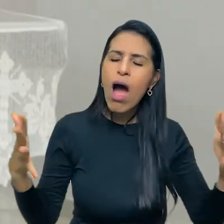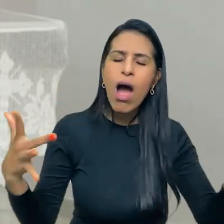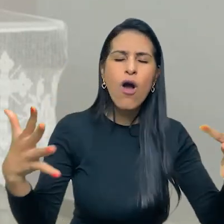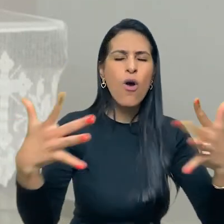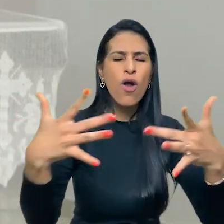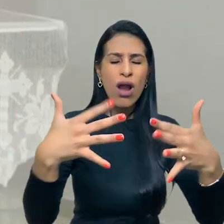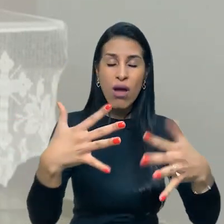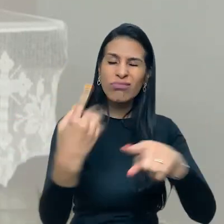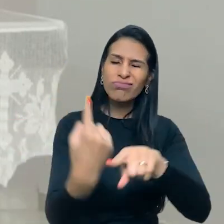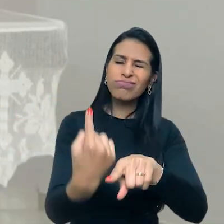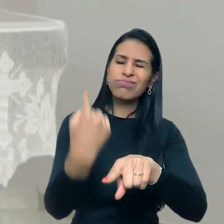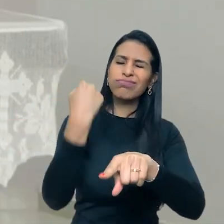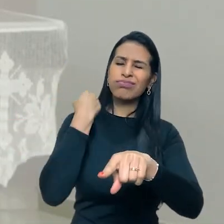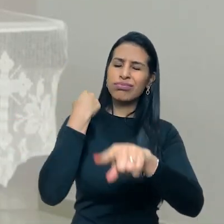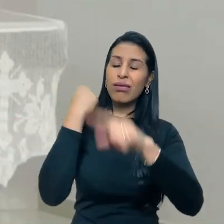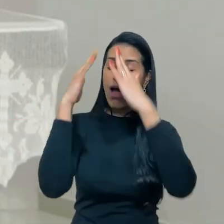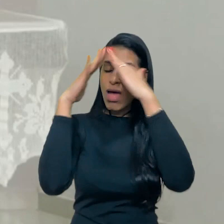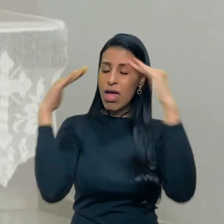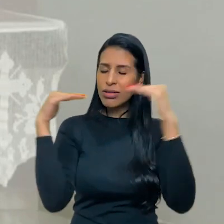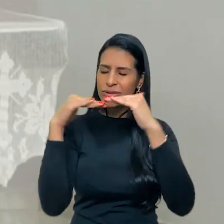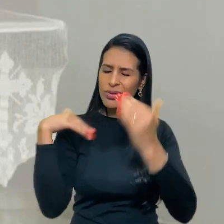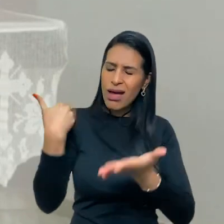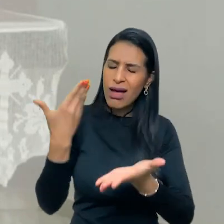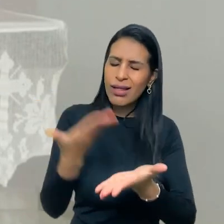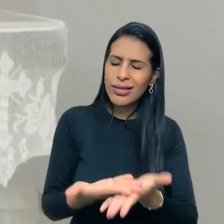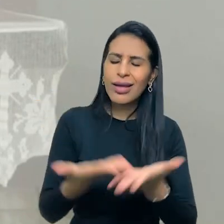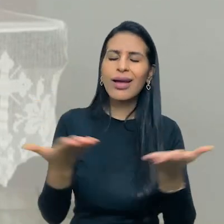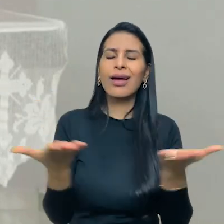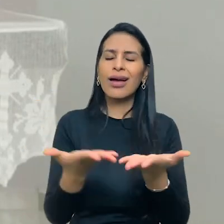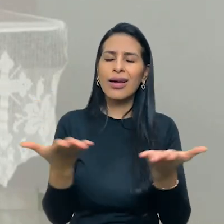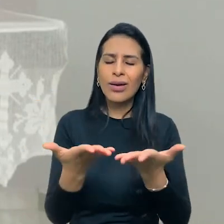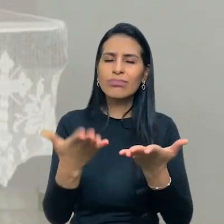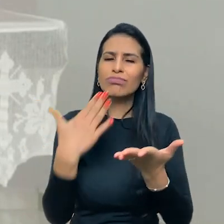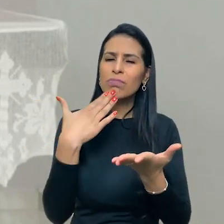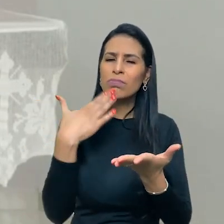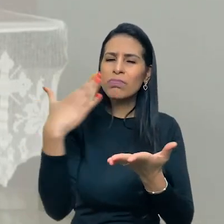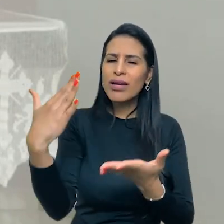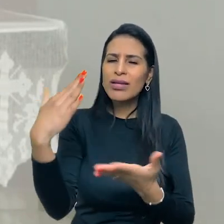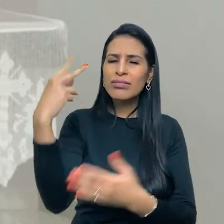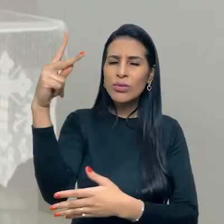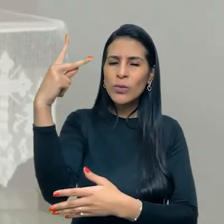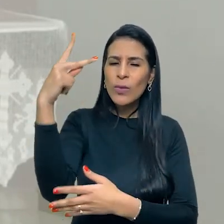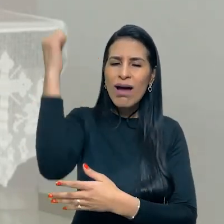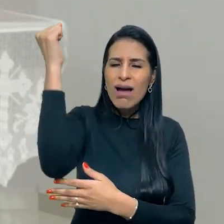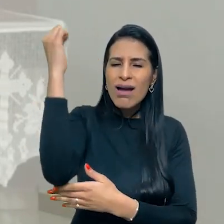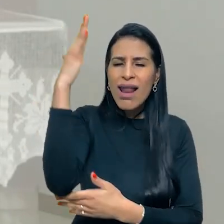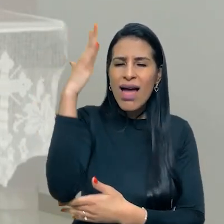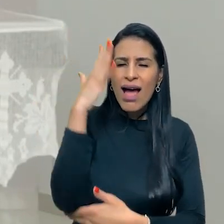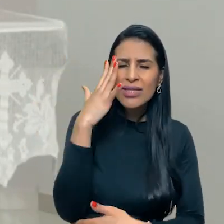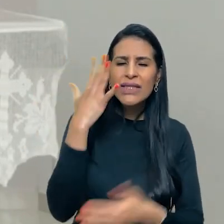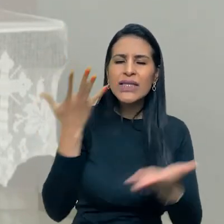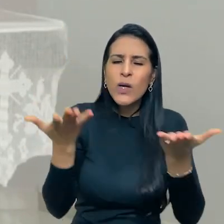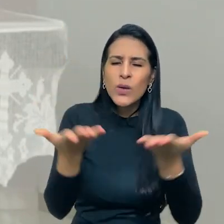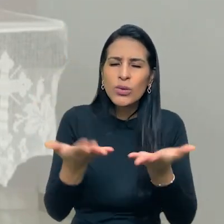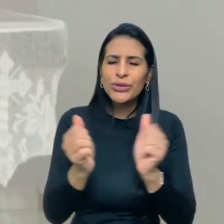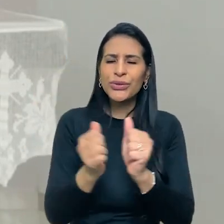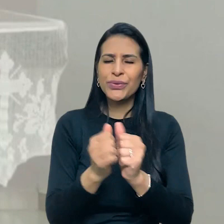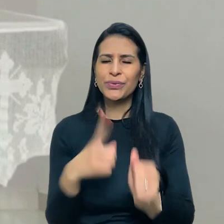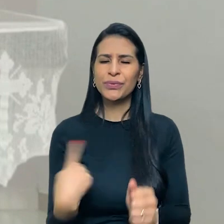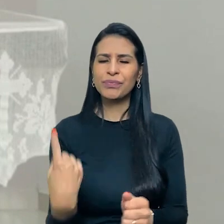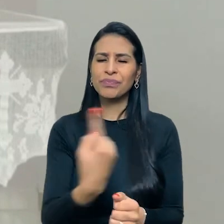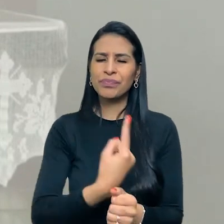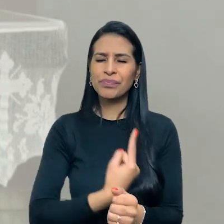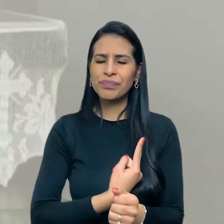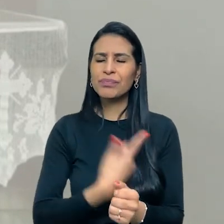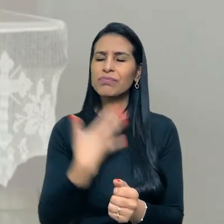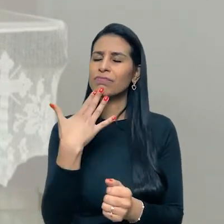desde o Egito até a nossa geração, vem visitar-nos com a tua graça neste